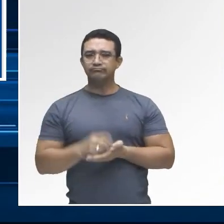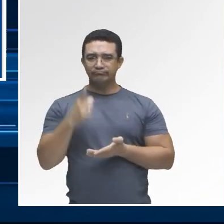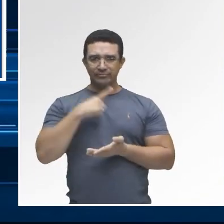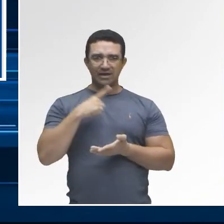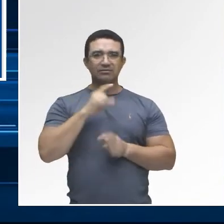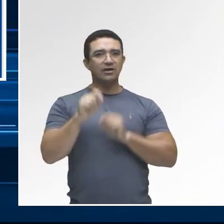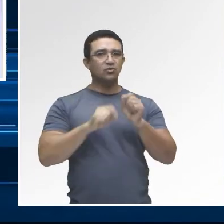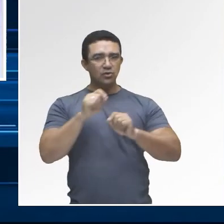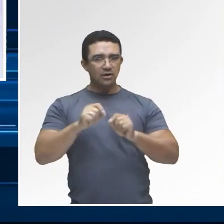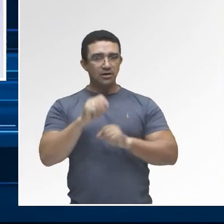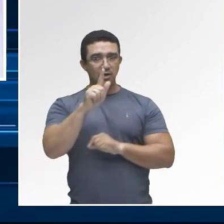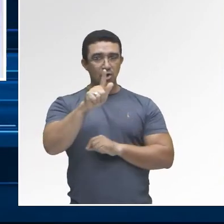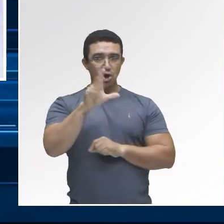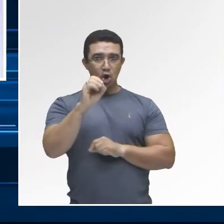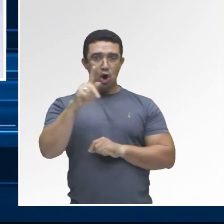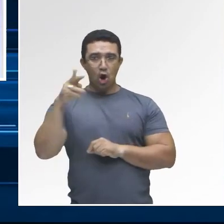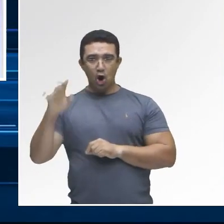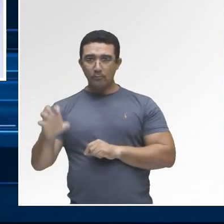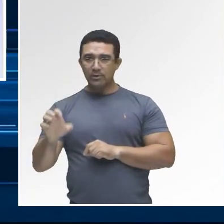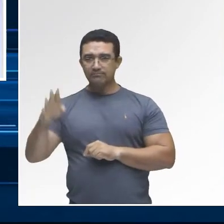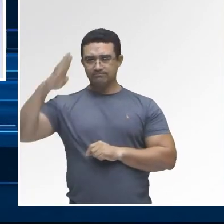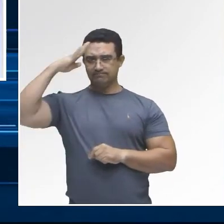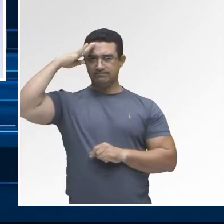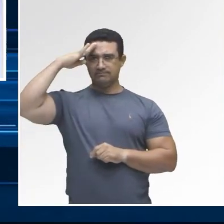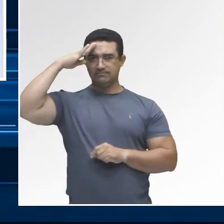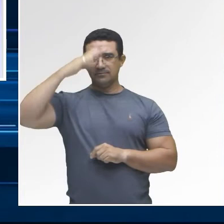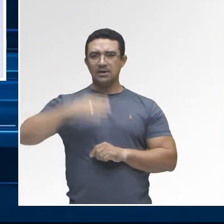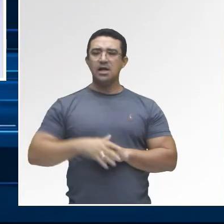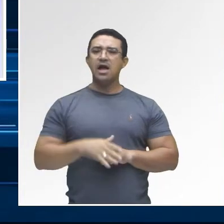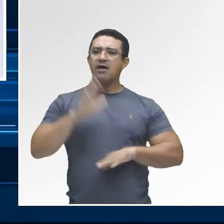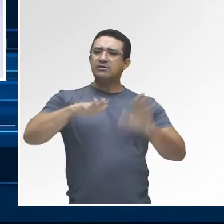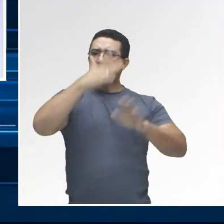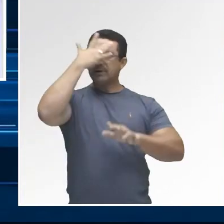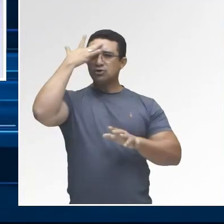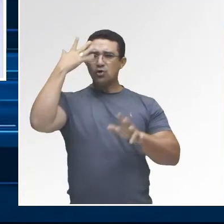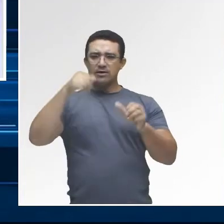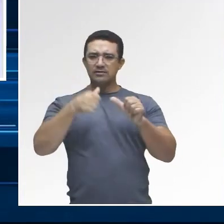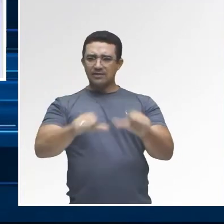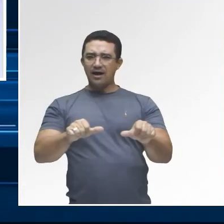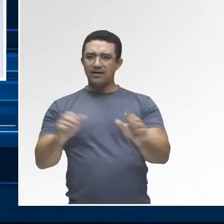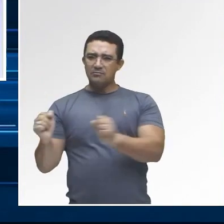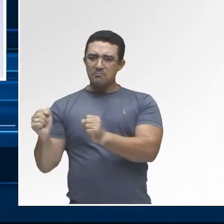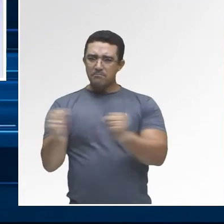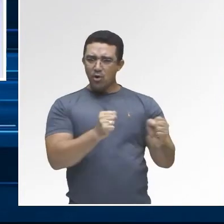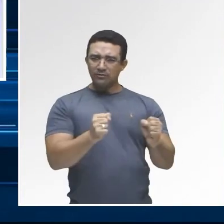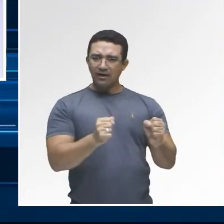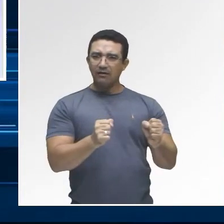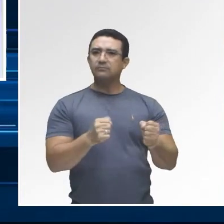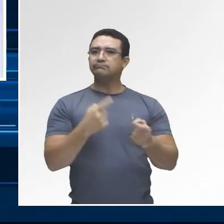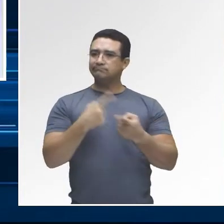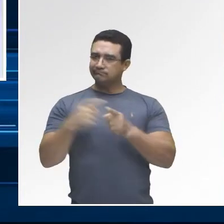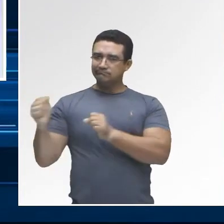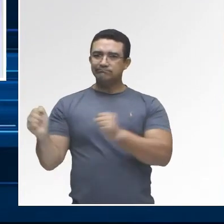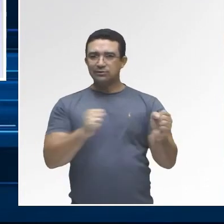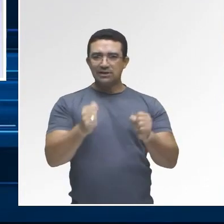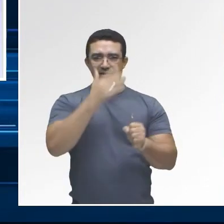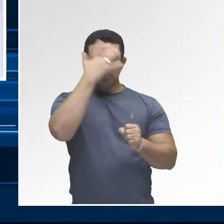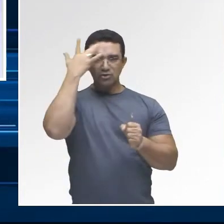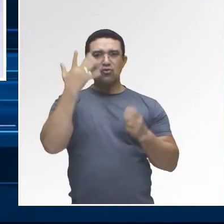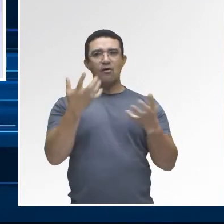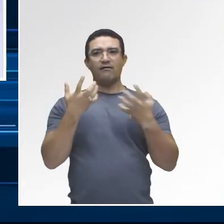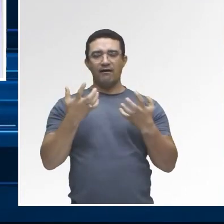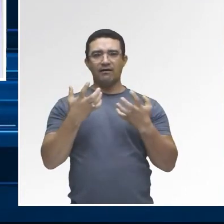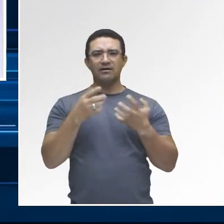poder é doce. A pessoa chega no poder, ela quer ficar, ela quer permanecer. Porque o poder é doce. Você acha que